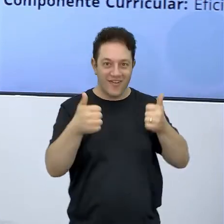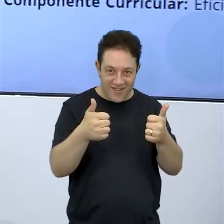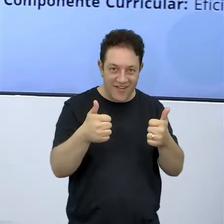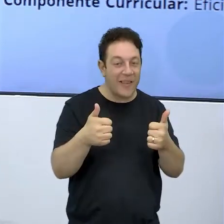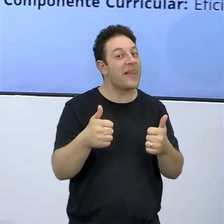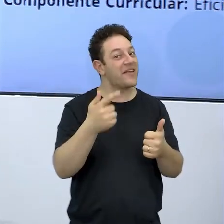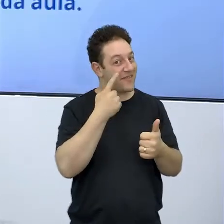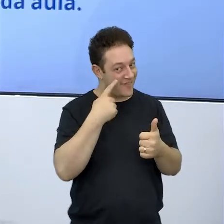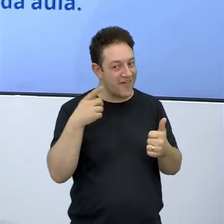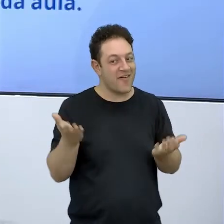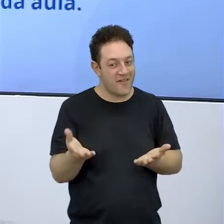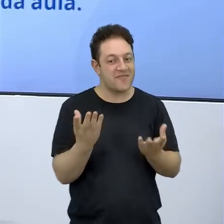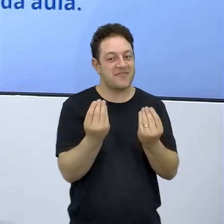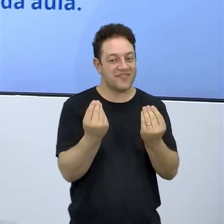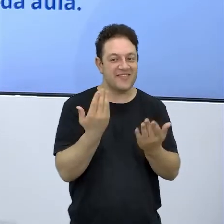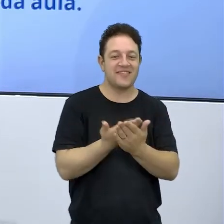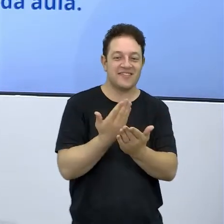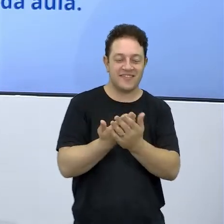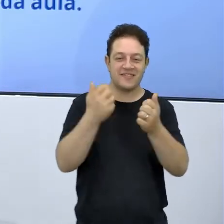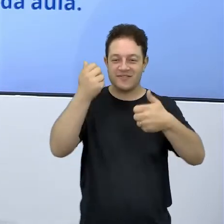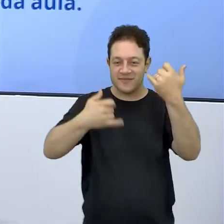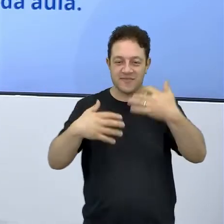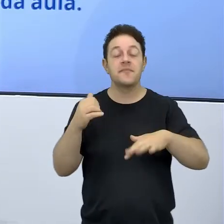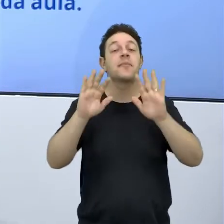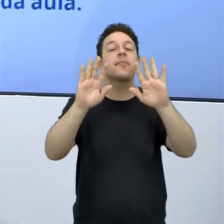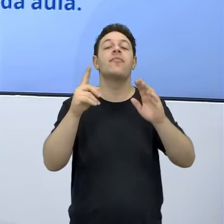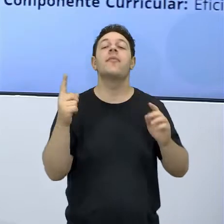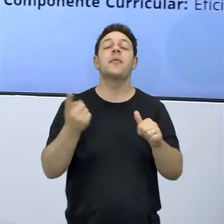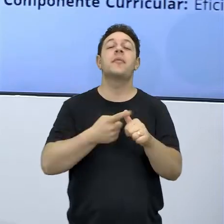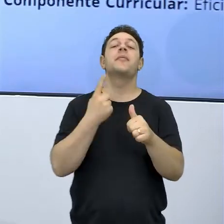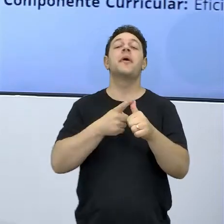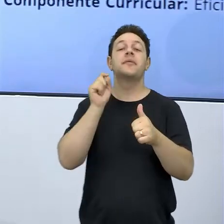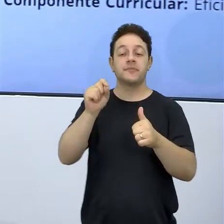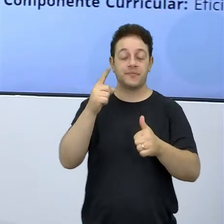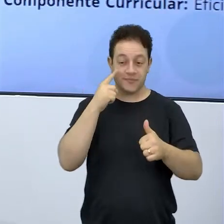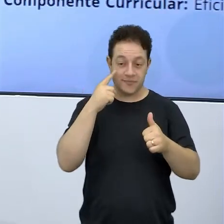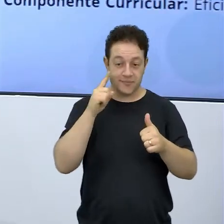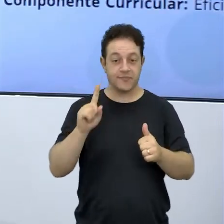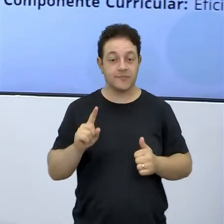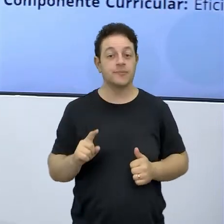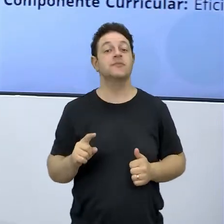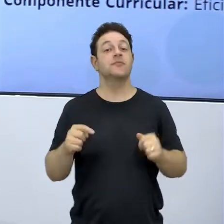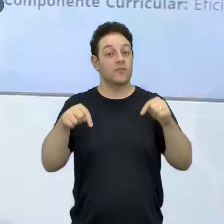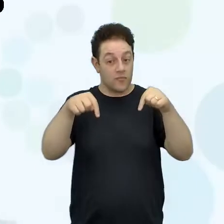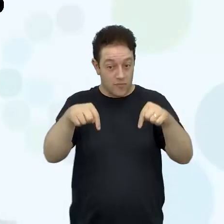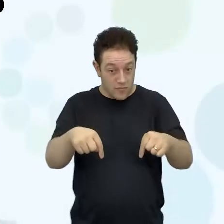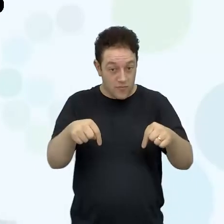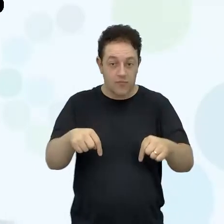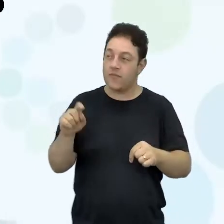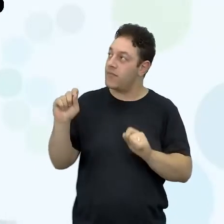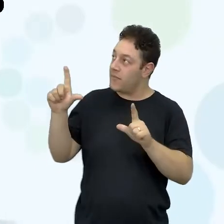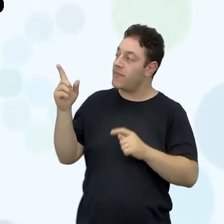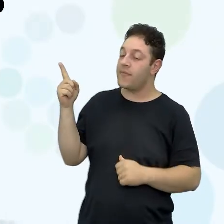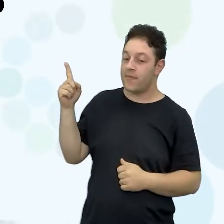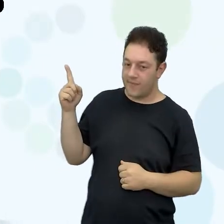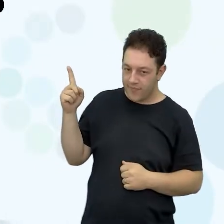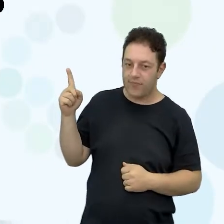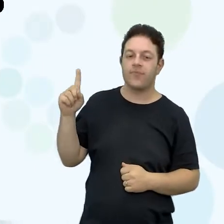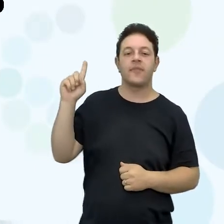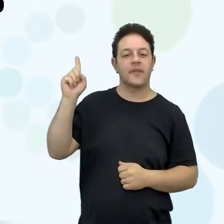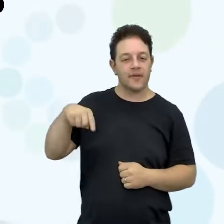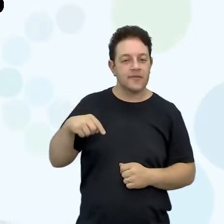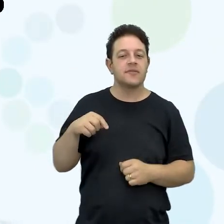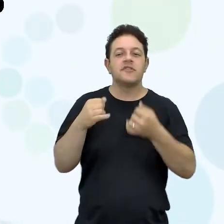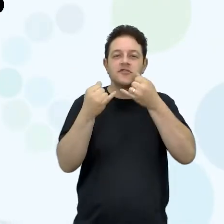hoje tem bastante coisa para a gente falar. Ó, primeira coisa, vamos falar sobre... hoje, olha, pode colocar lá, ó,